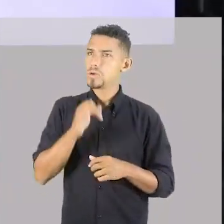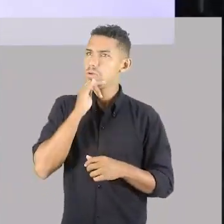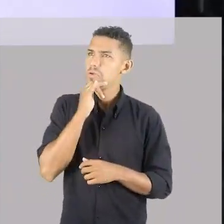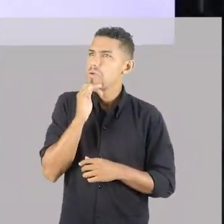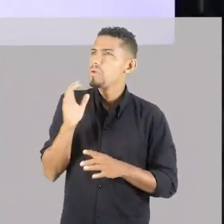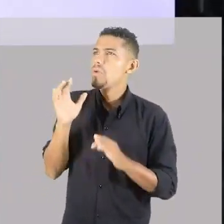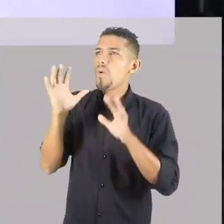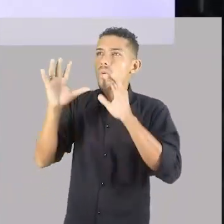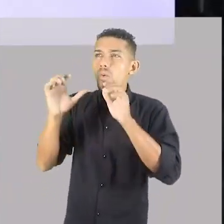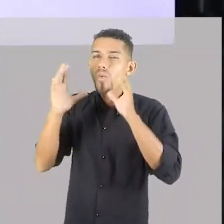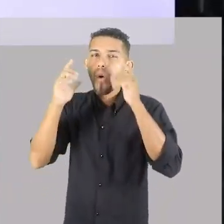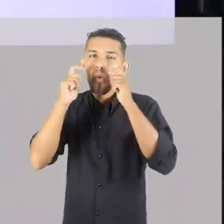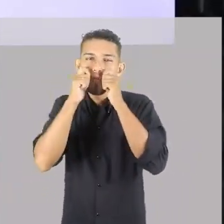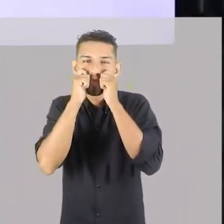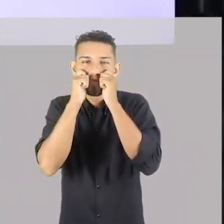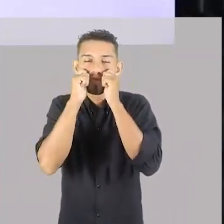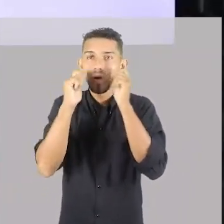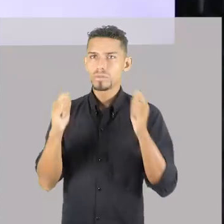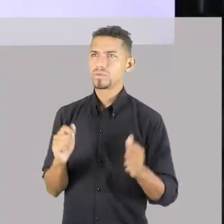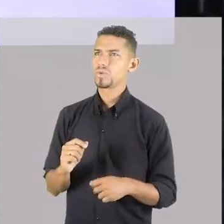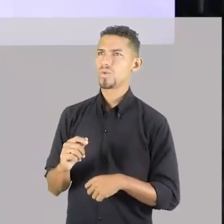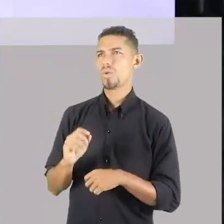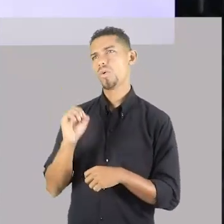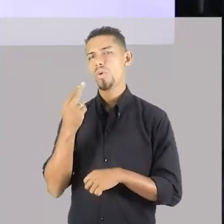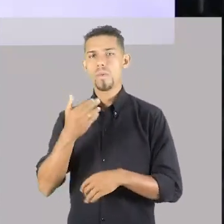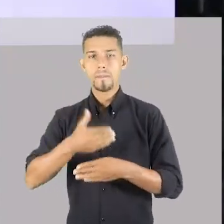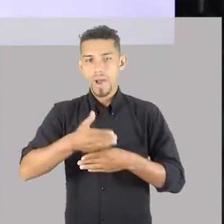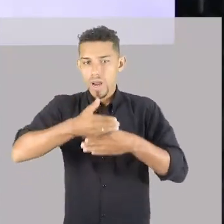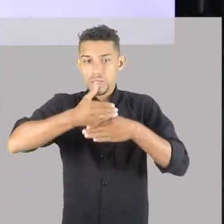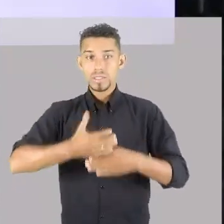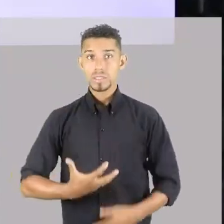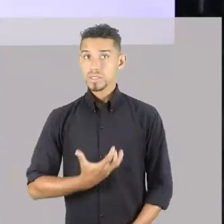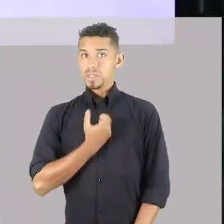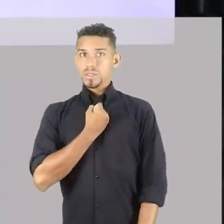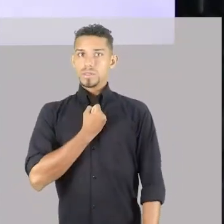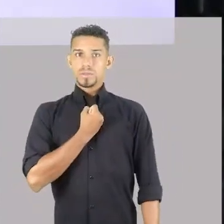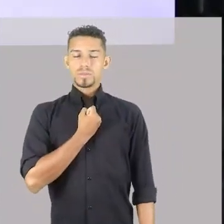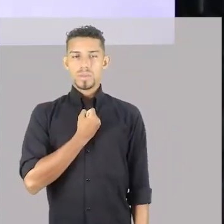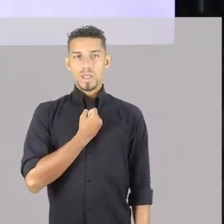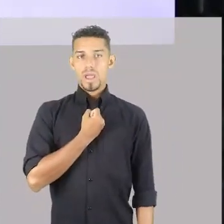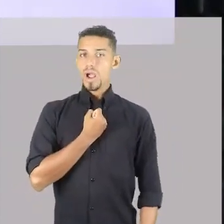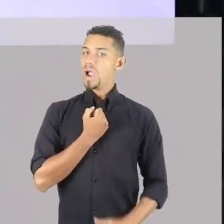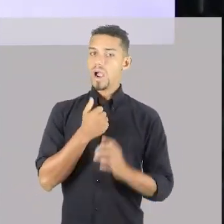aconchegantes ou paredes assustadoras, aí eu já não tenho mais uma